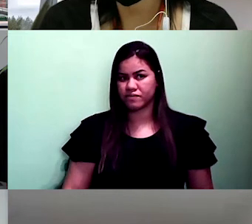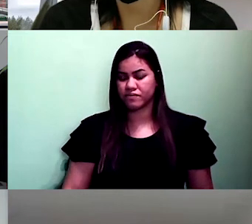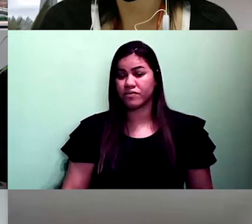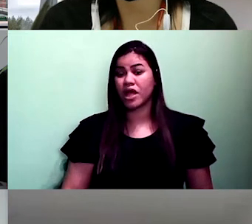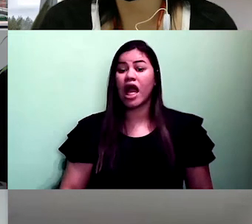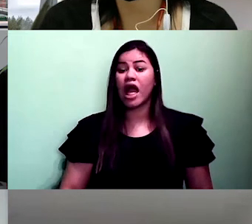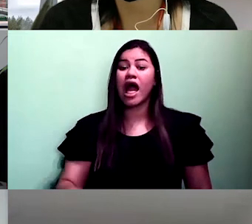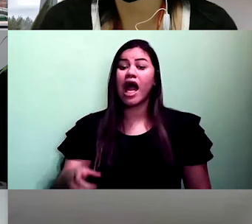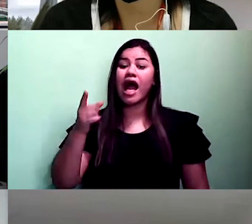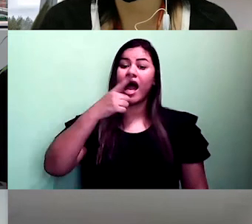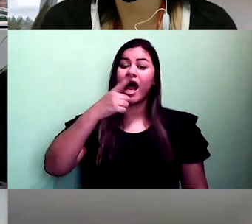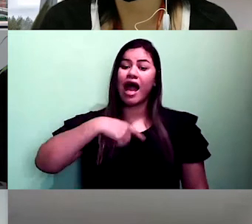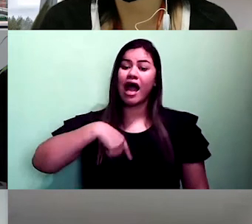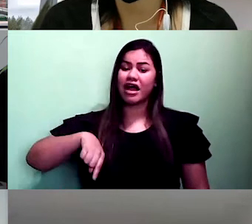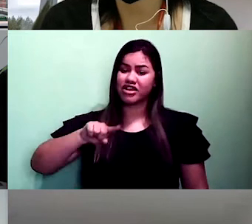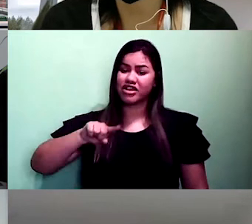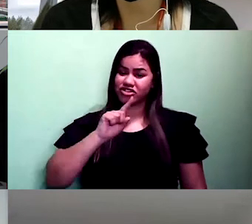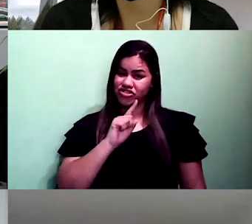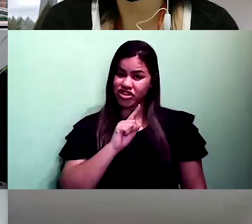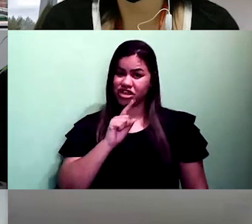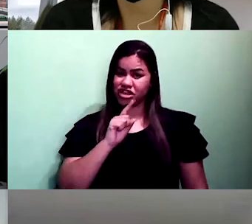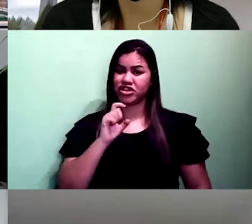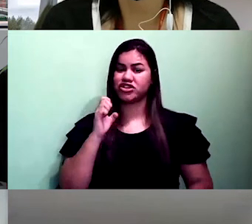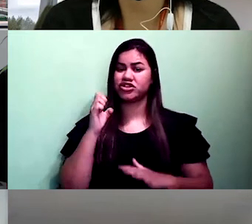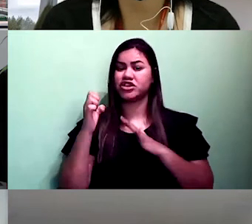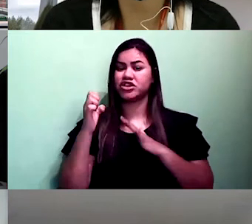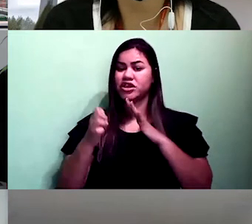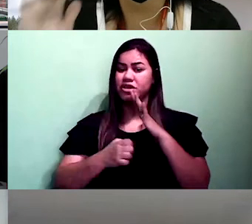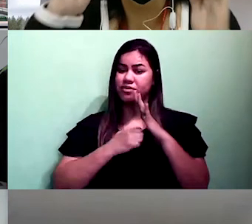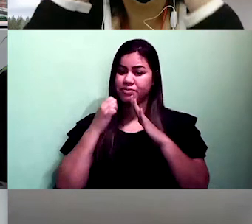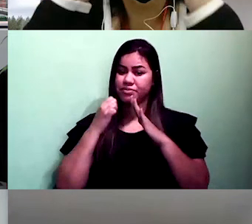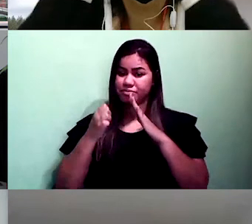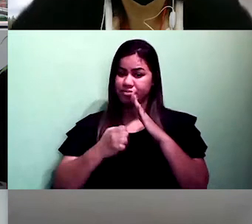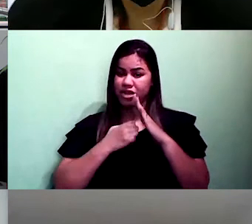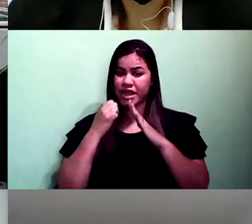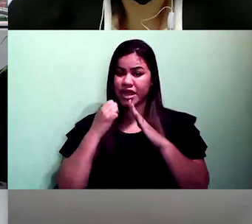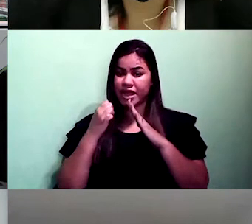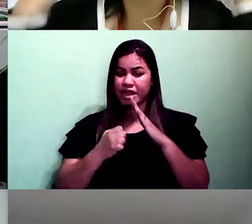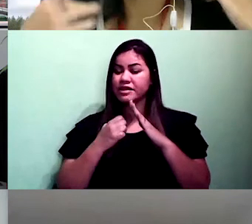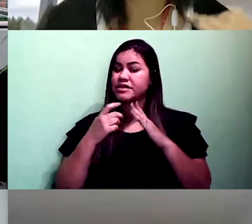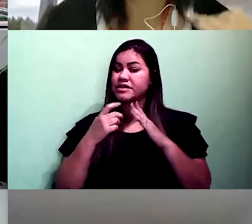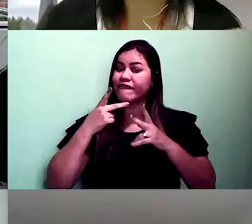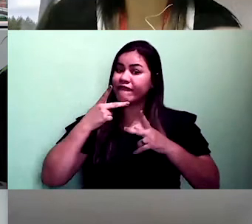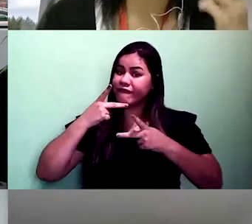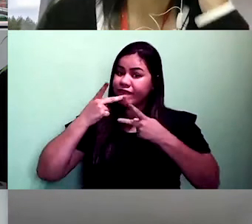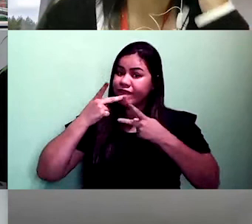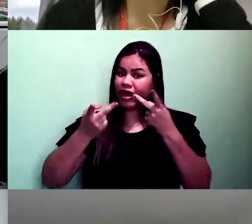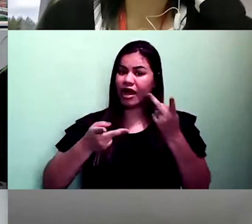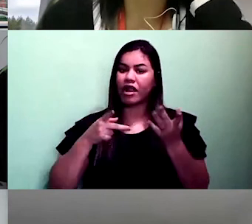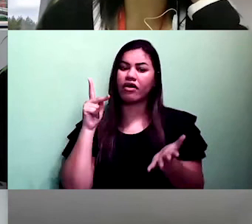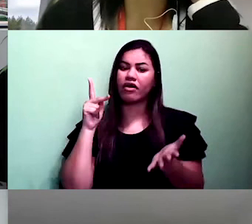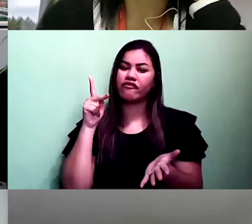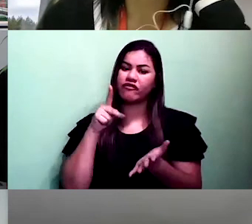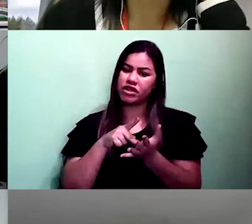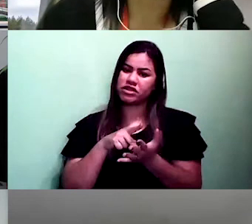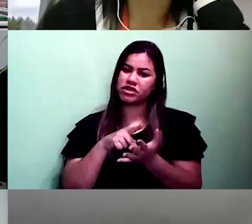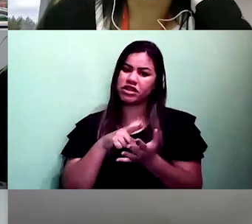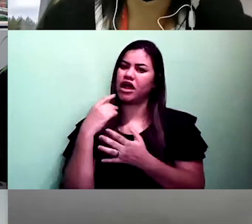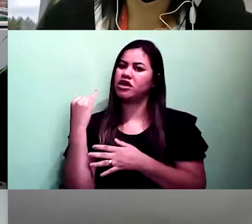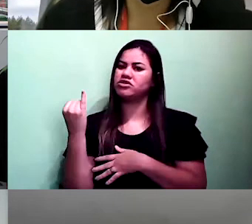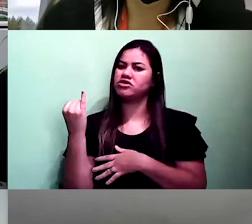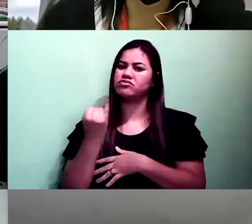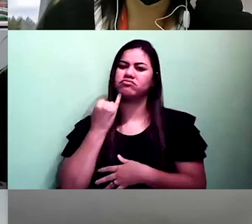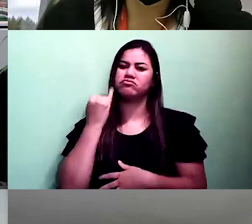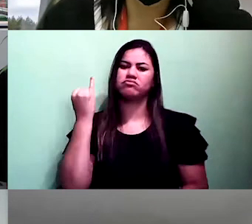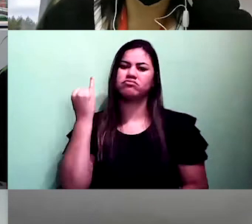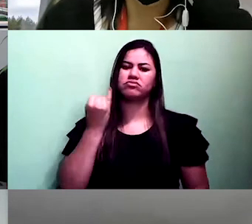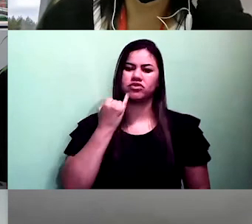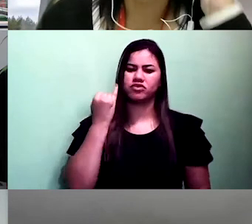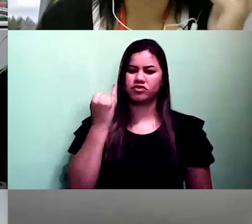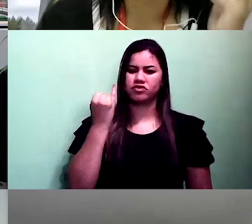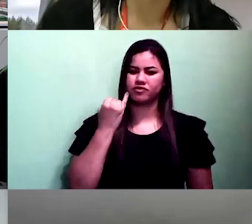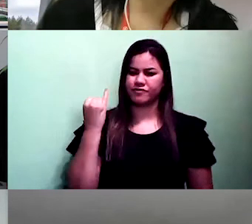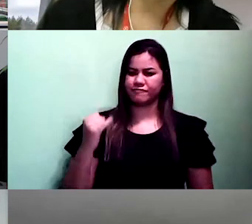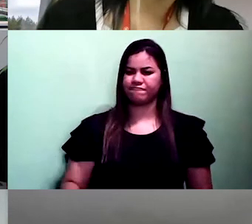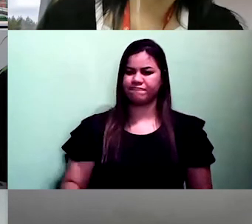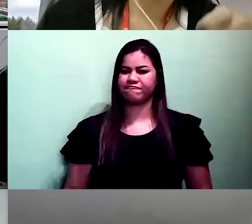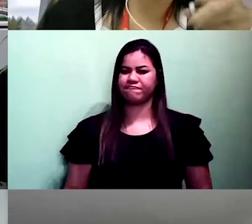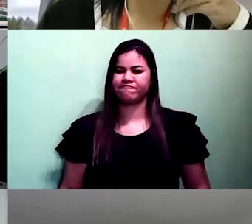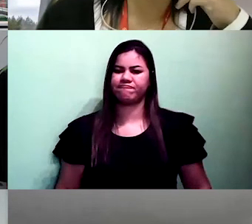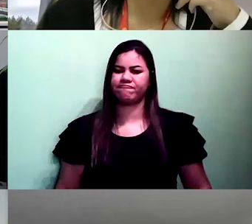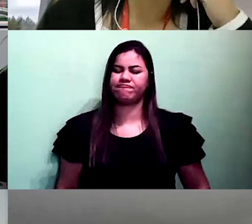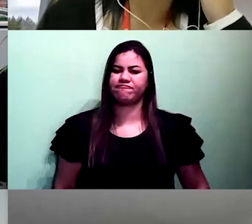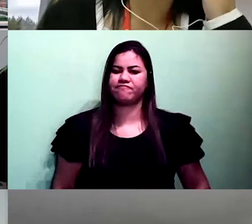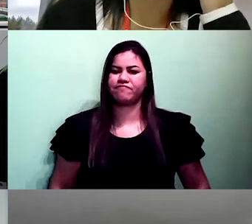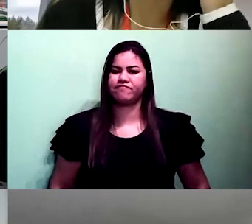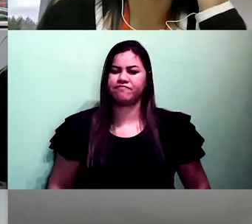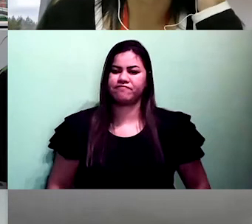confessionalidade da nossa empresa auxilia muito, né, na nossa prevenção de doenças sexualmente